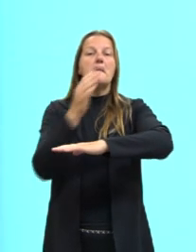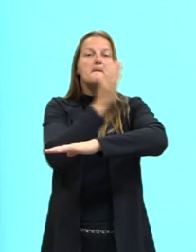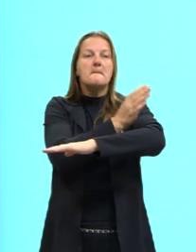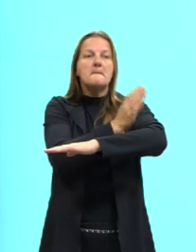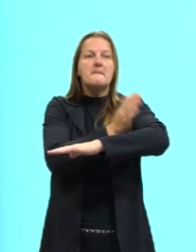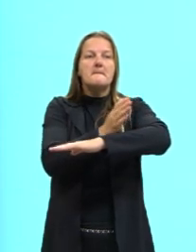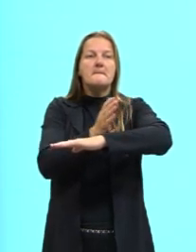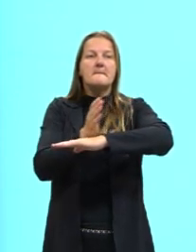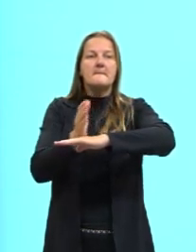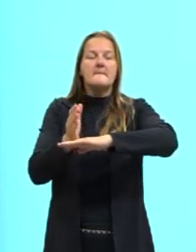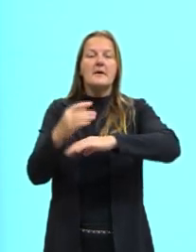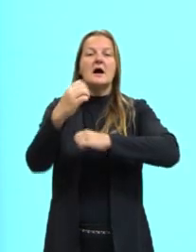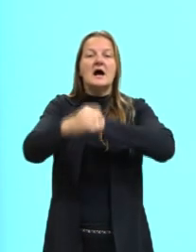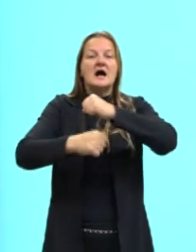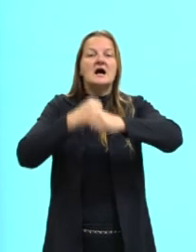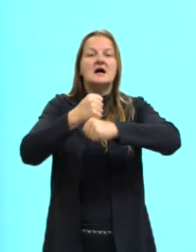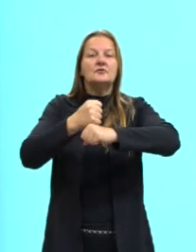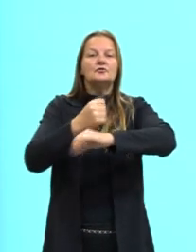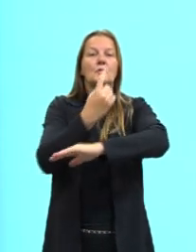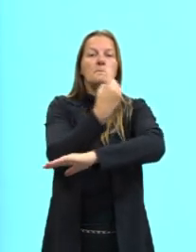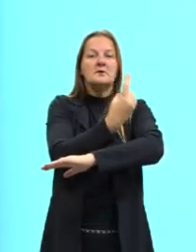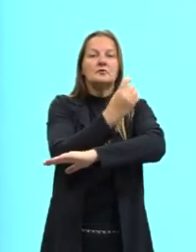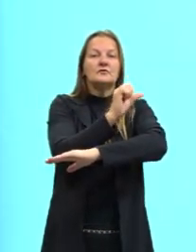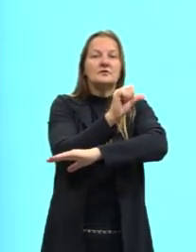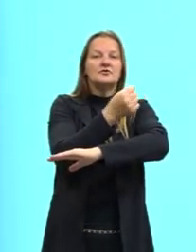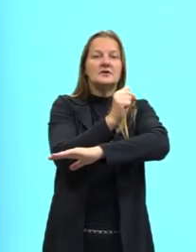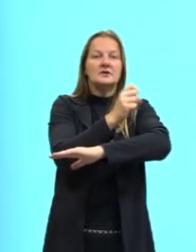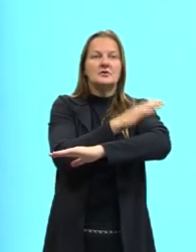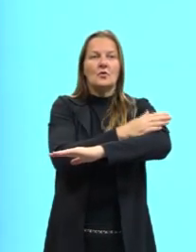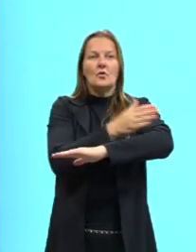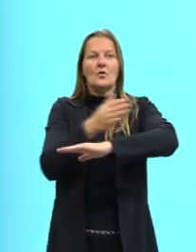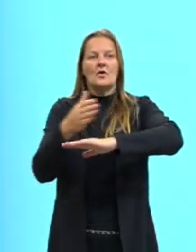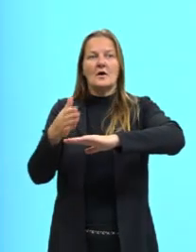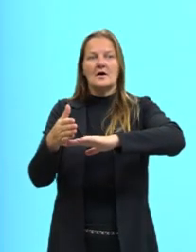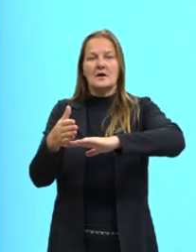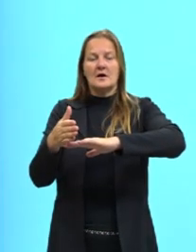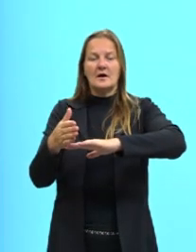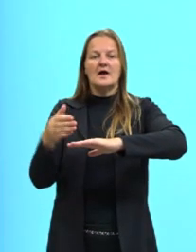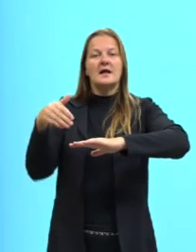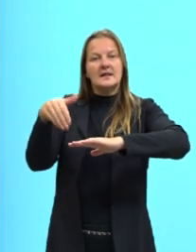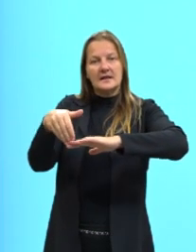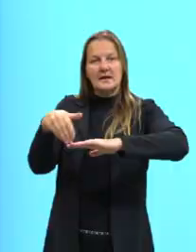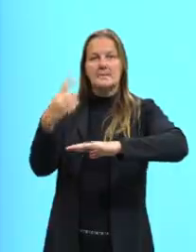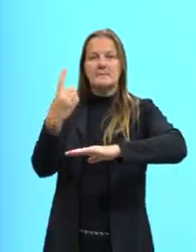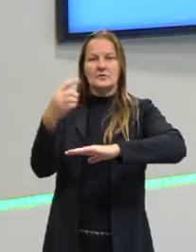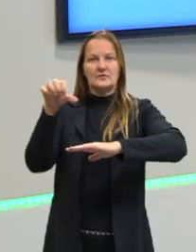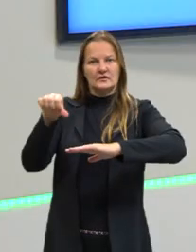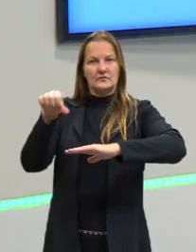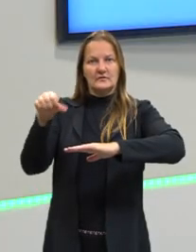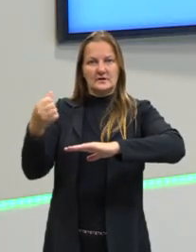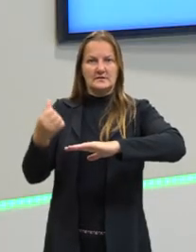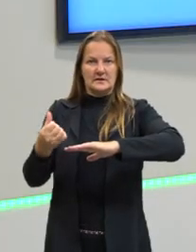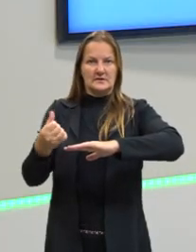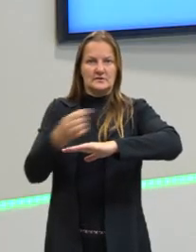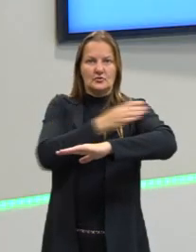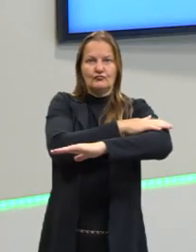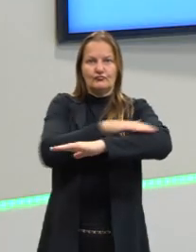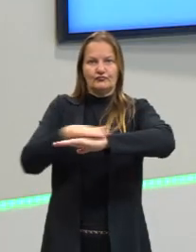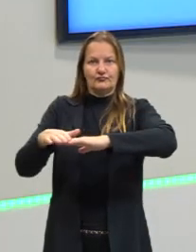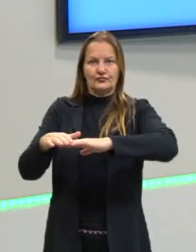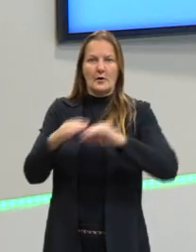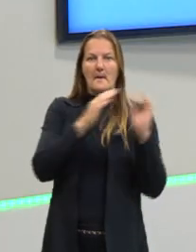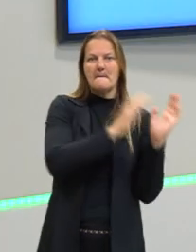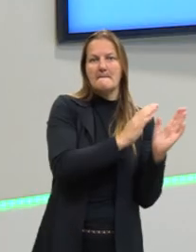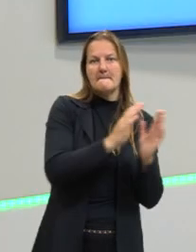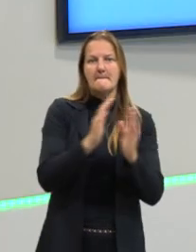que vai de1985 até 1996 então é